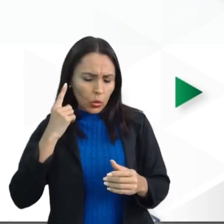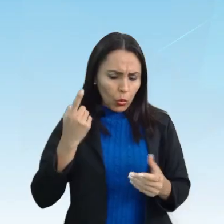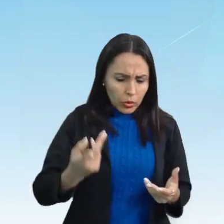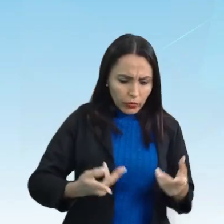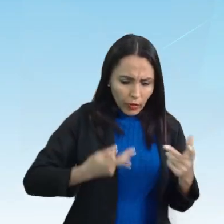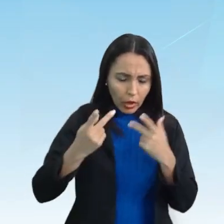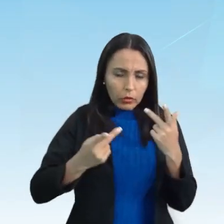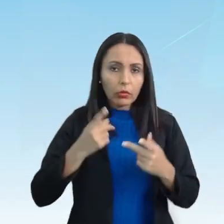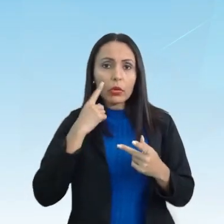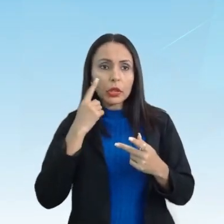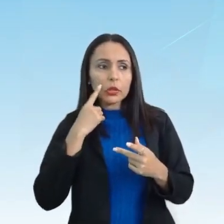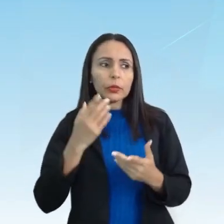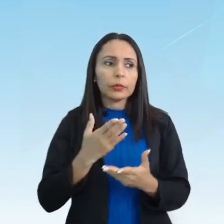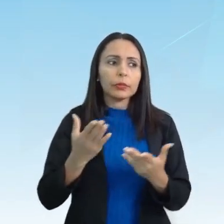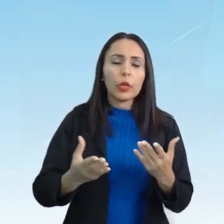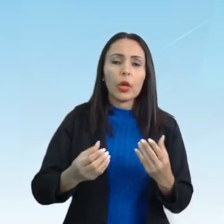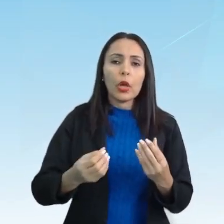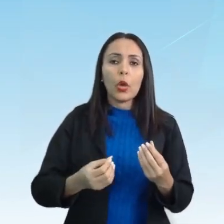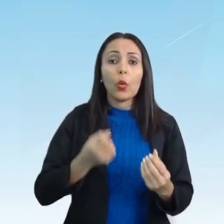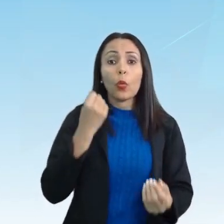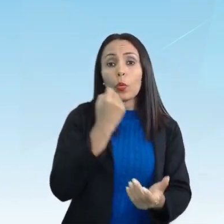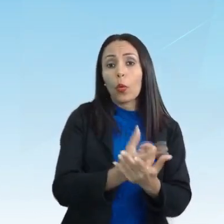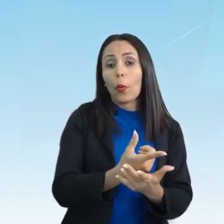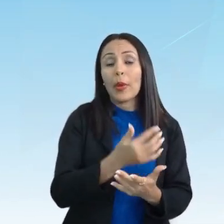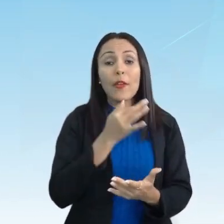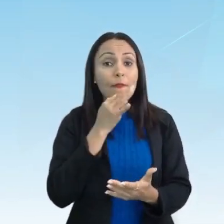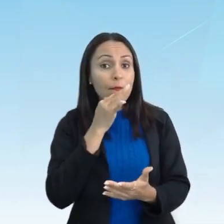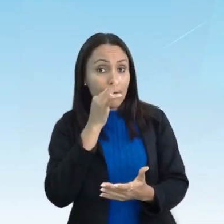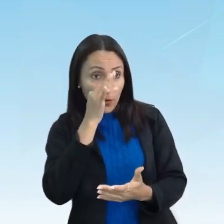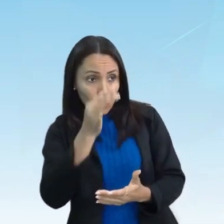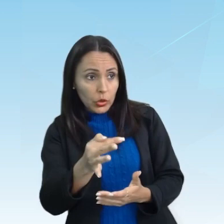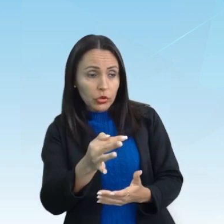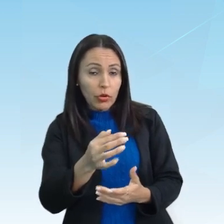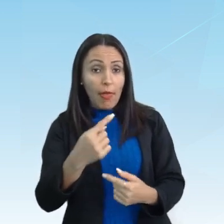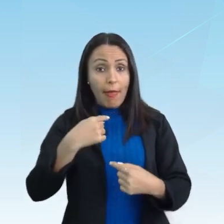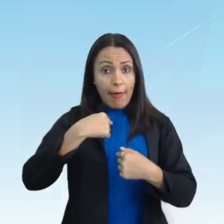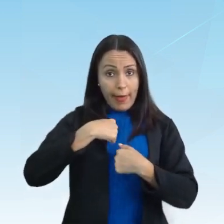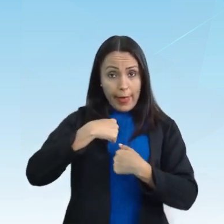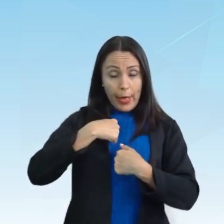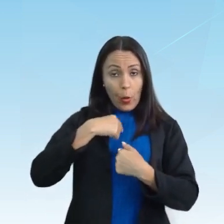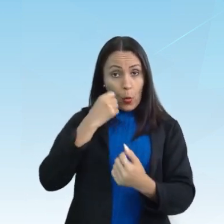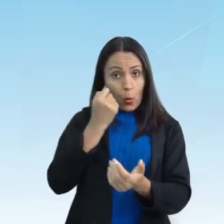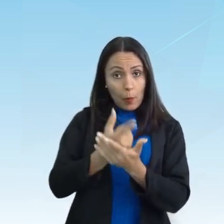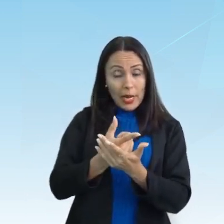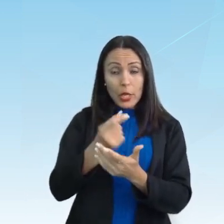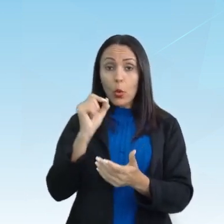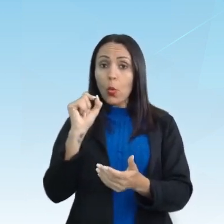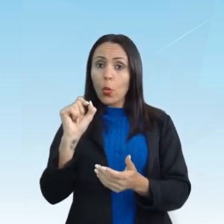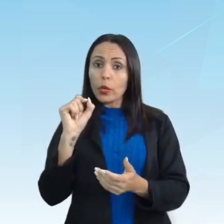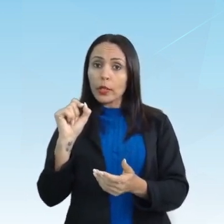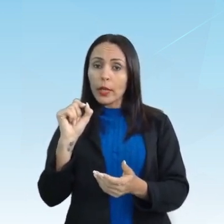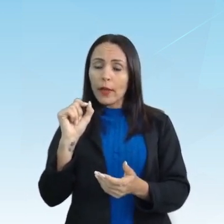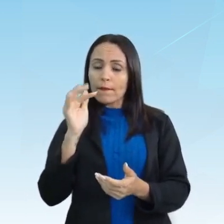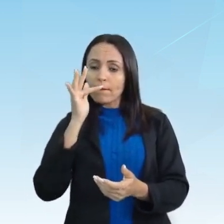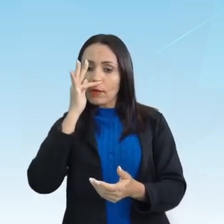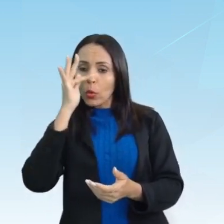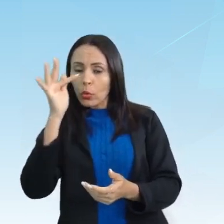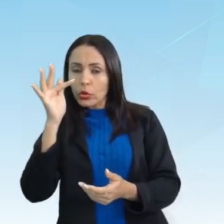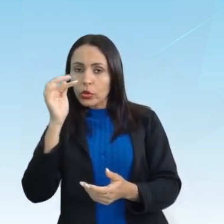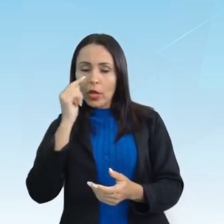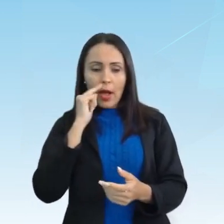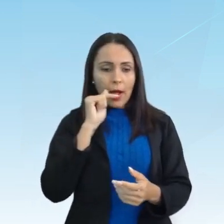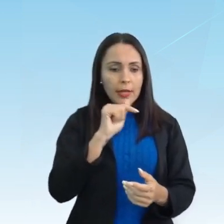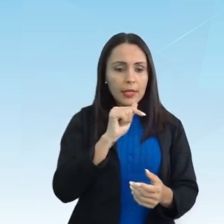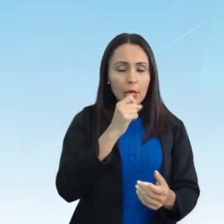aqui, olhando para mim, comprei flores, eu comprei. O quê? Flores. Comprar vai ser